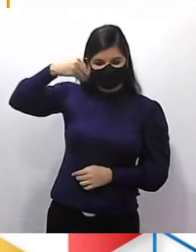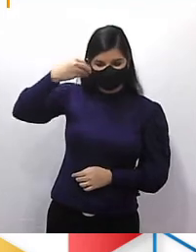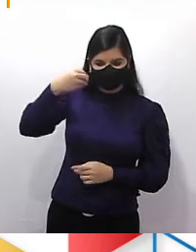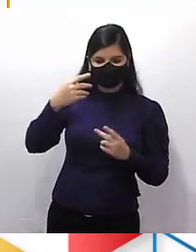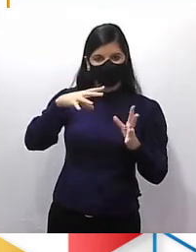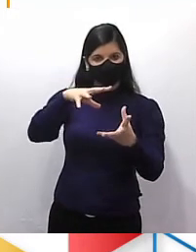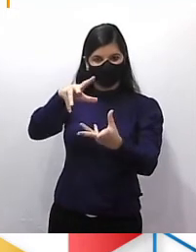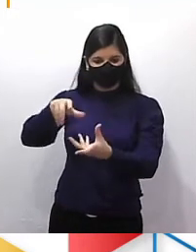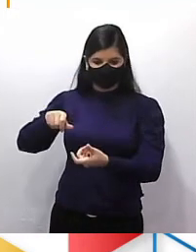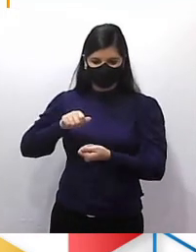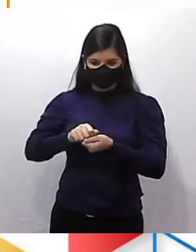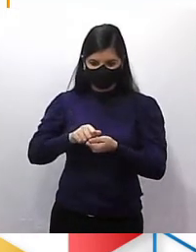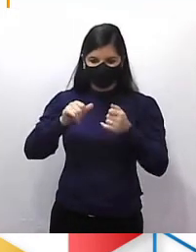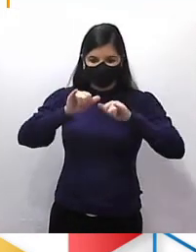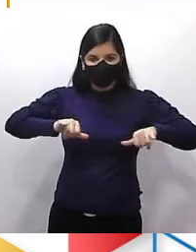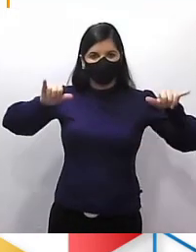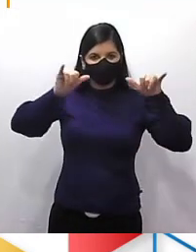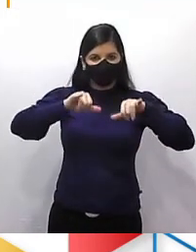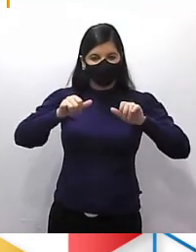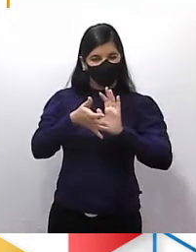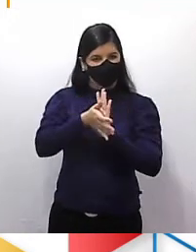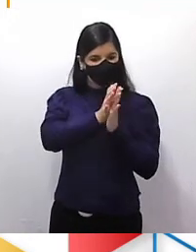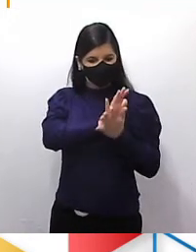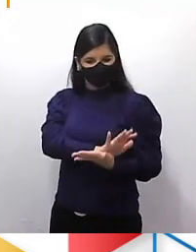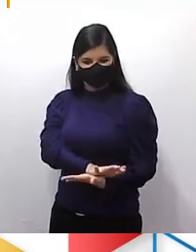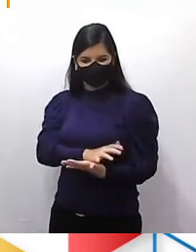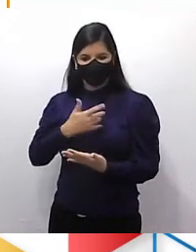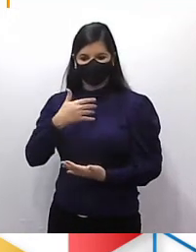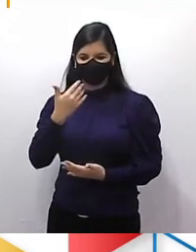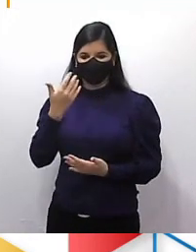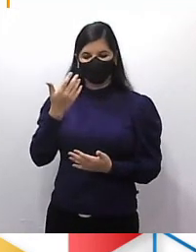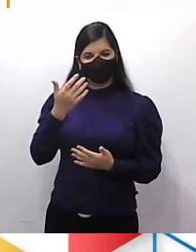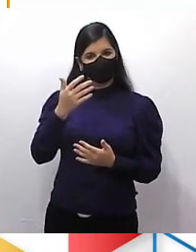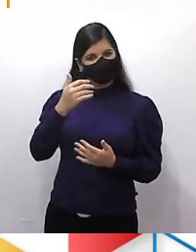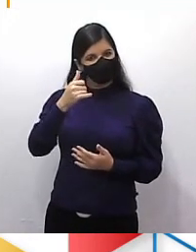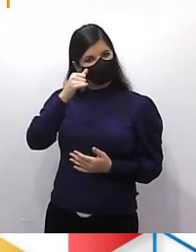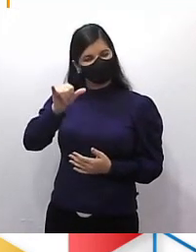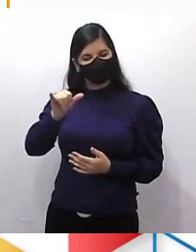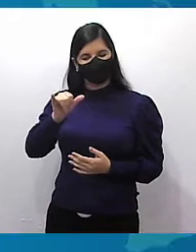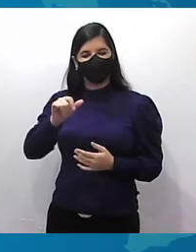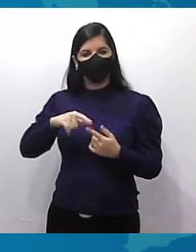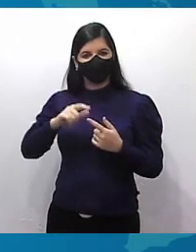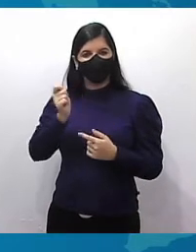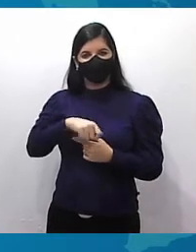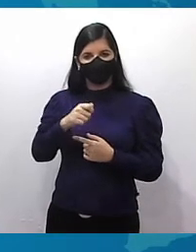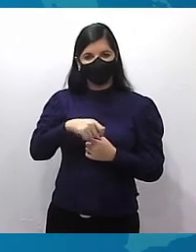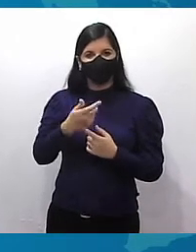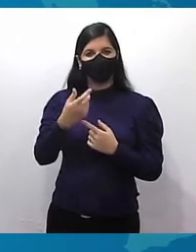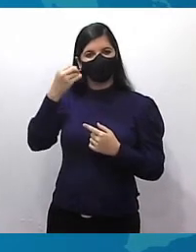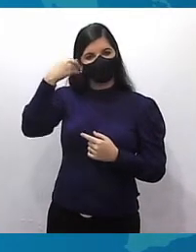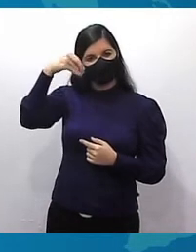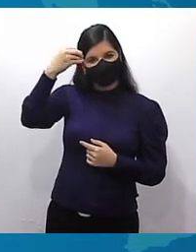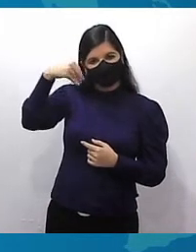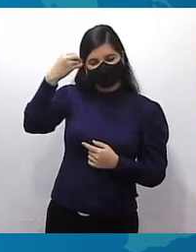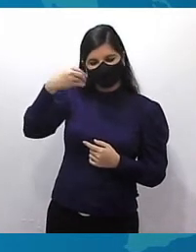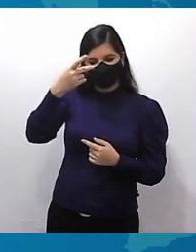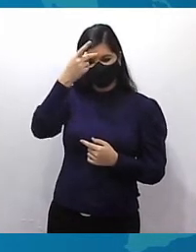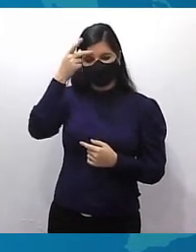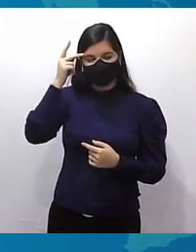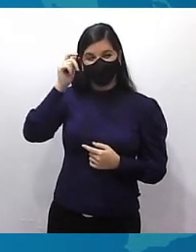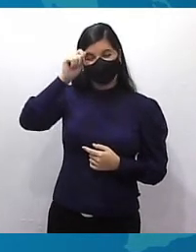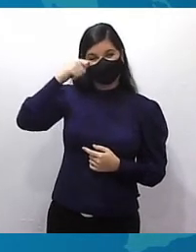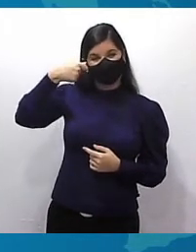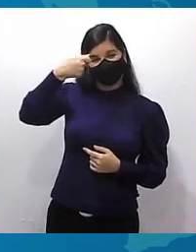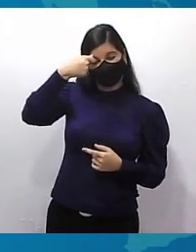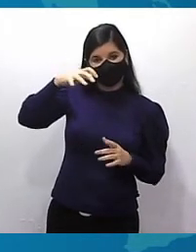that are marked by racism and oppressions. Esse conceito ele traz possibilidades de experiências de pessoas